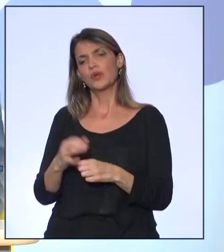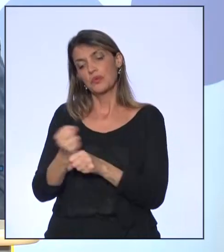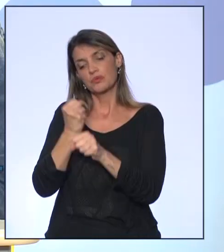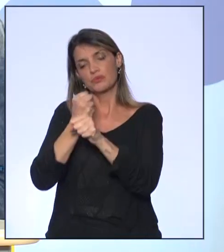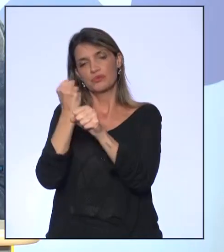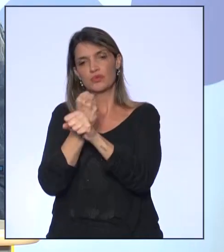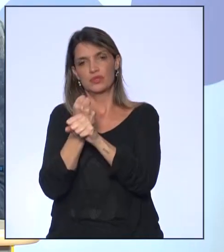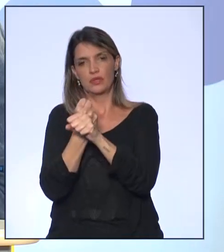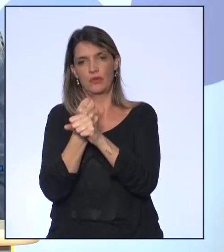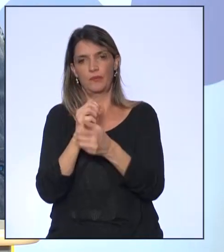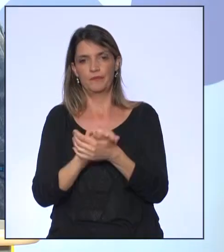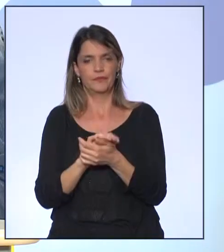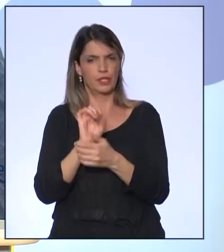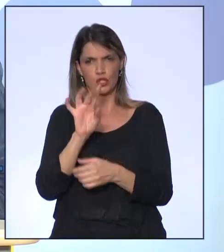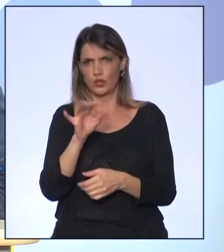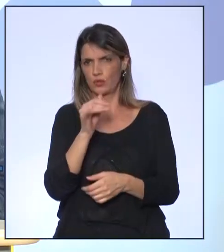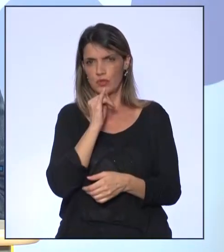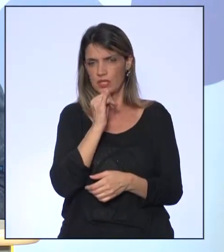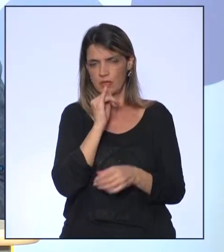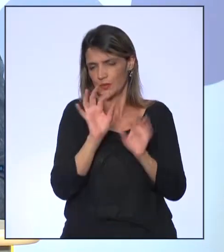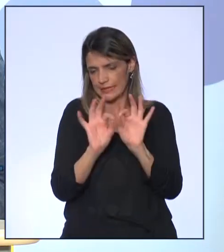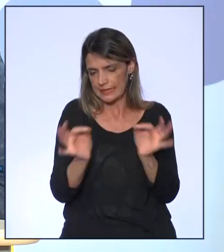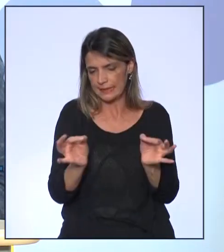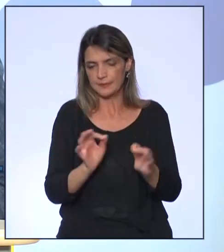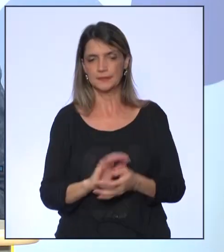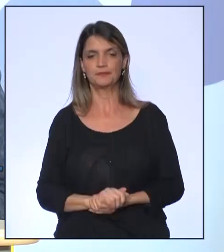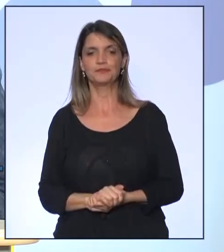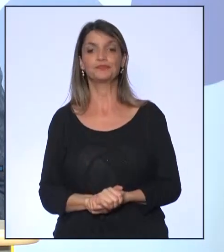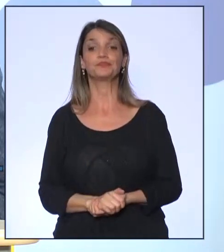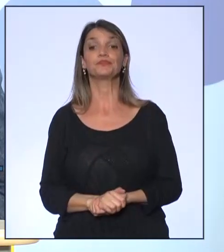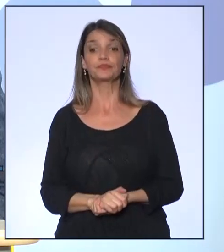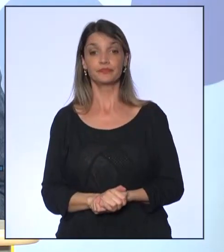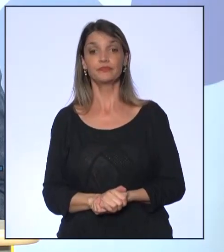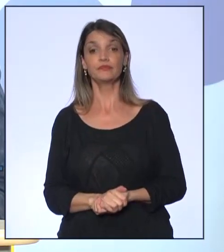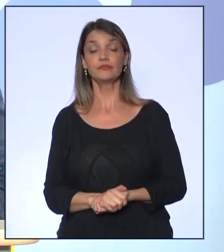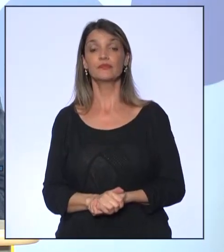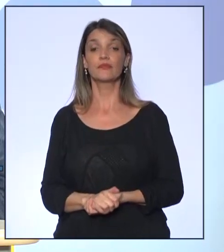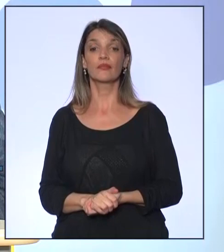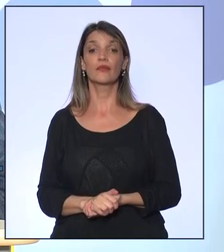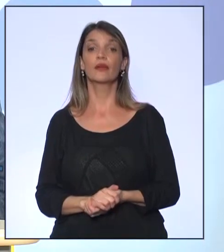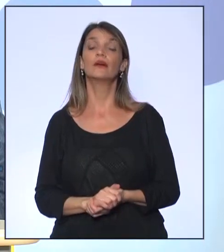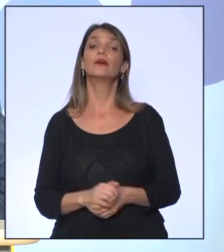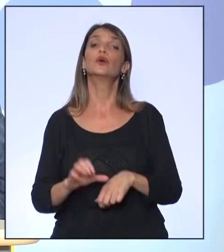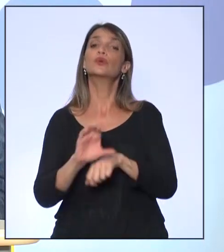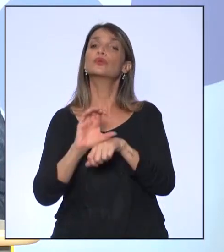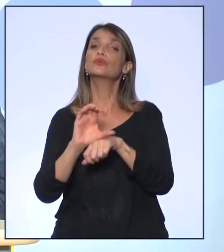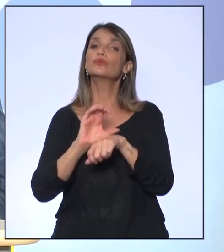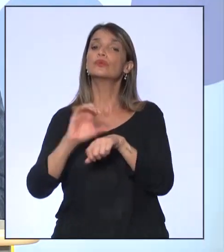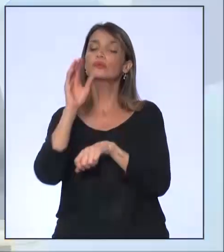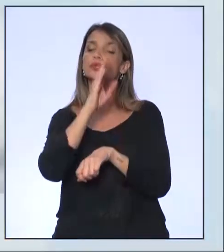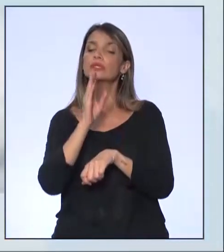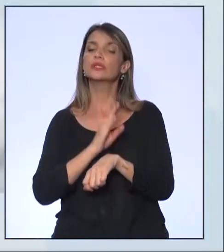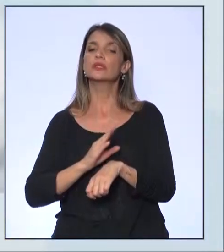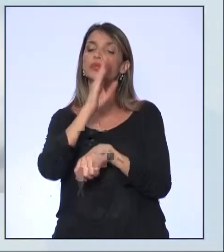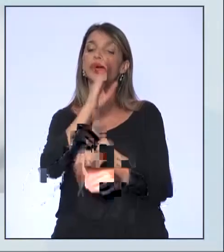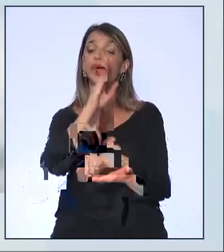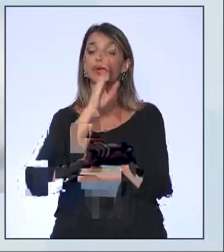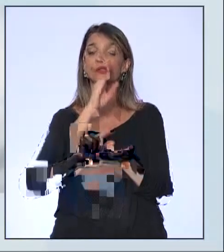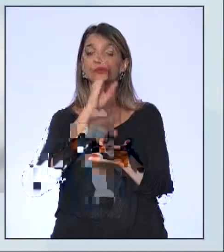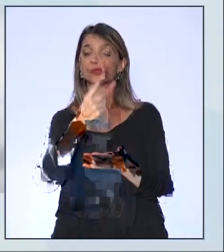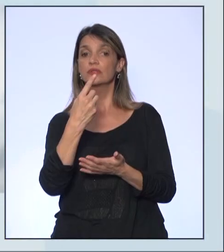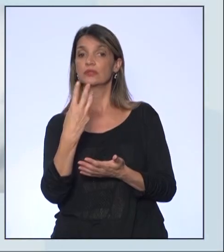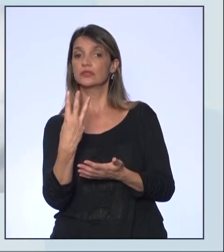tá? Isso é só um exemplinho assim, simples, tá bom? Olha só, a Constituição brasileira afirma no artigo 134